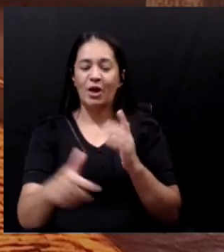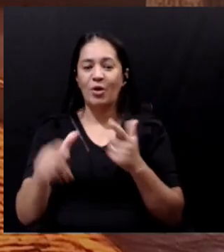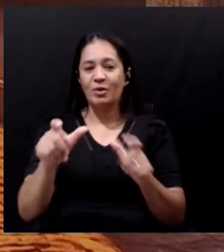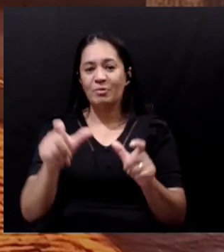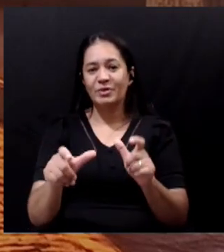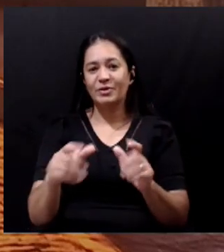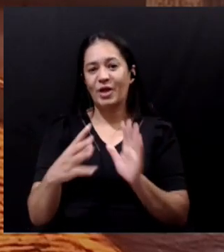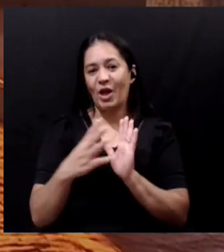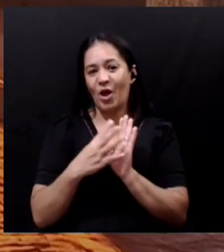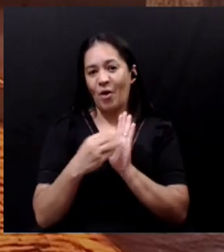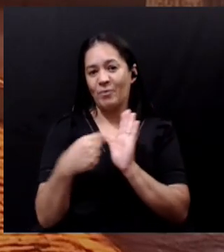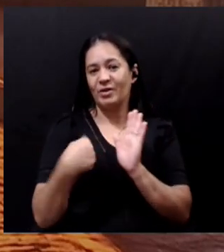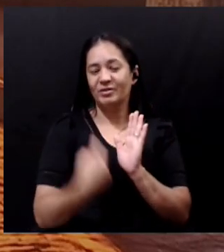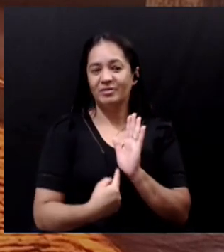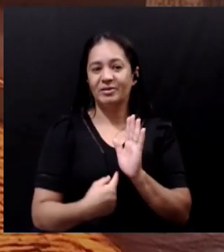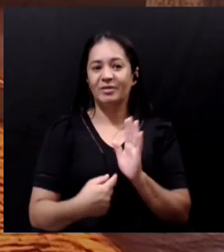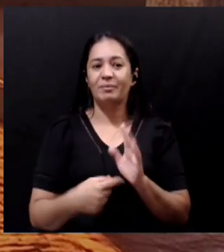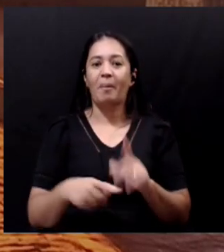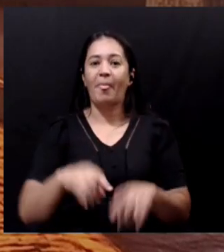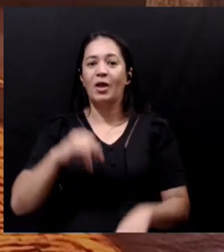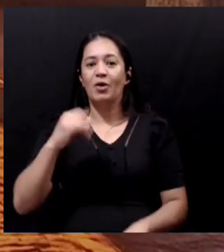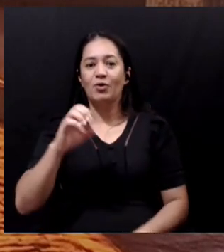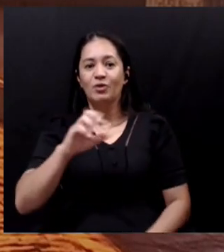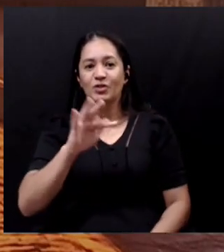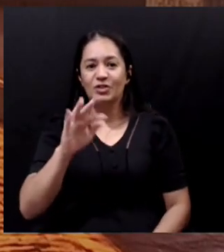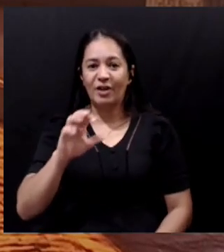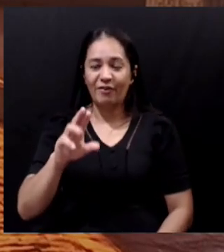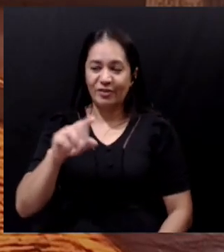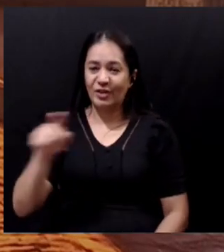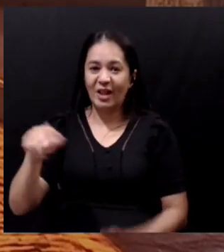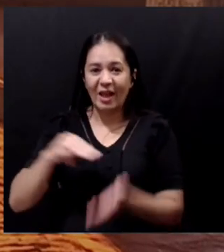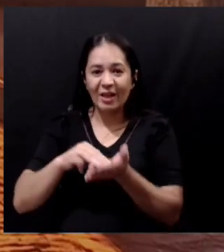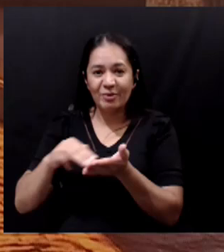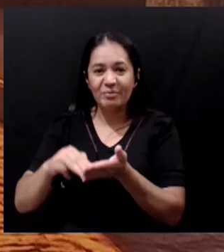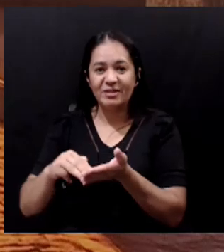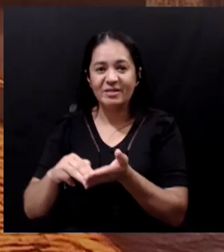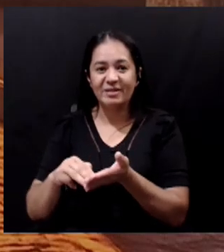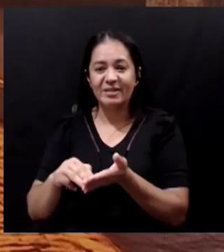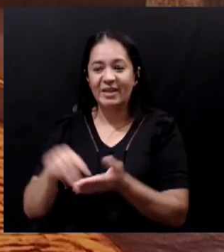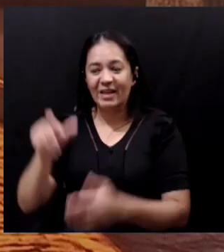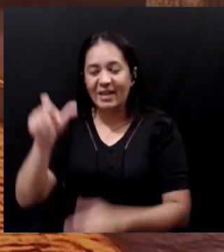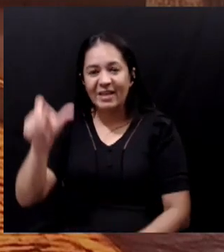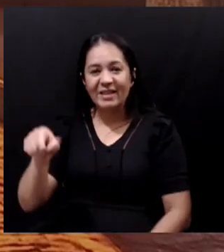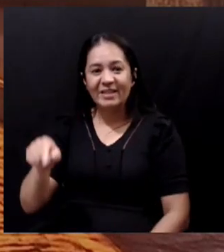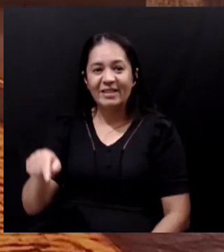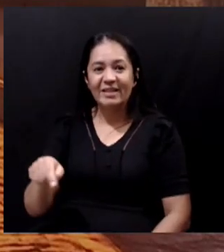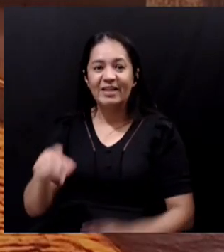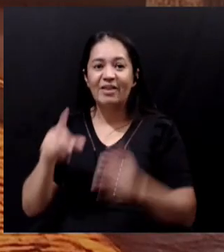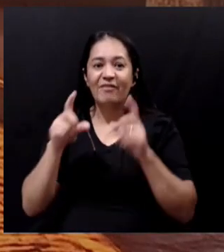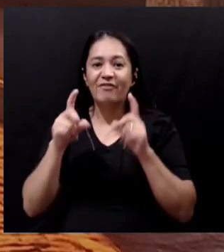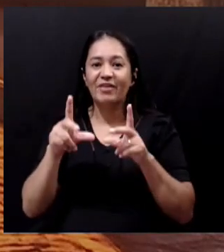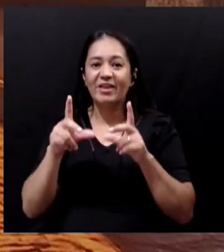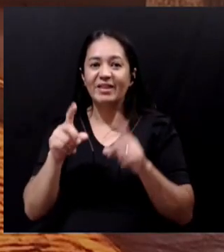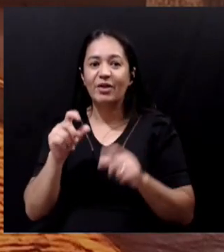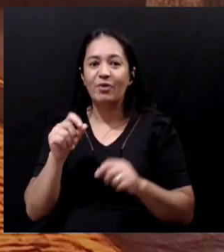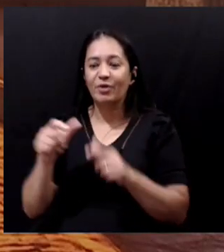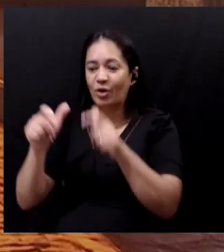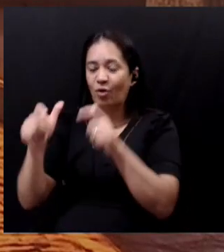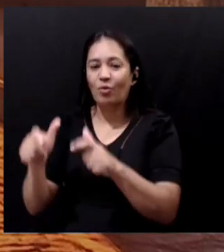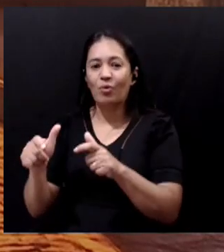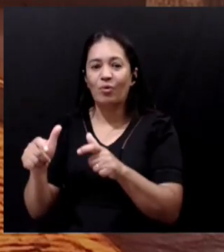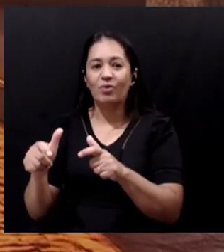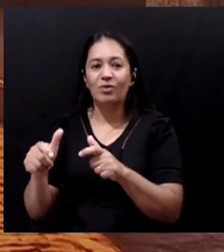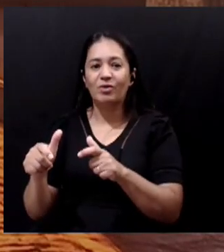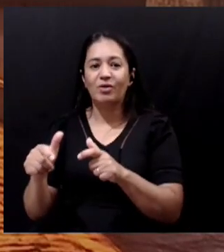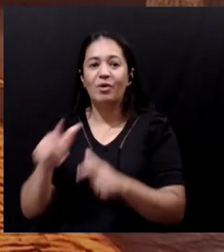o Jefferson, da pastelaria da Isabel, ele vendeu o antigo ponto pro Gilson, que